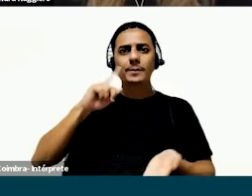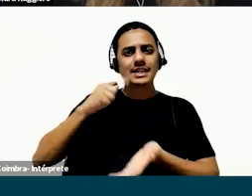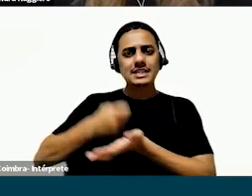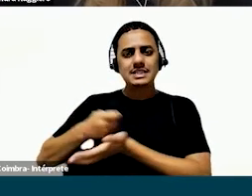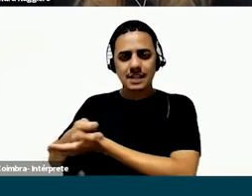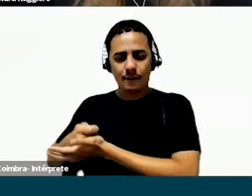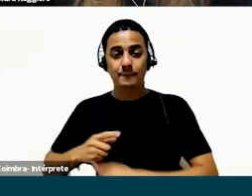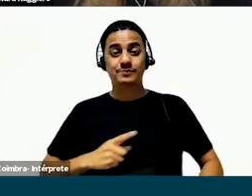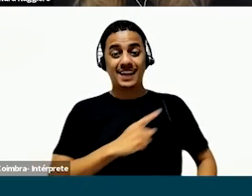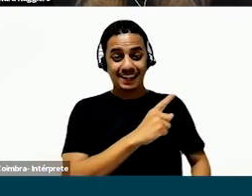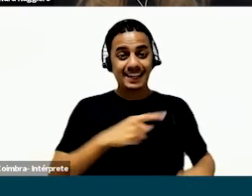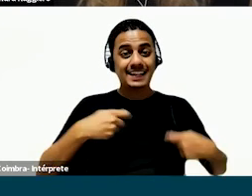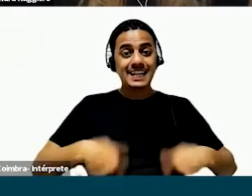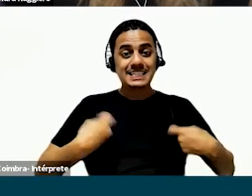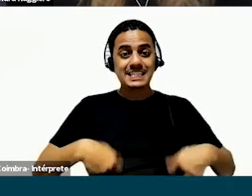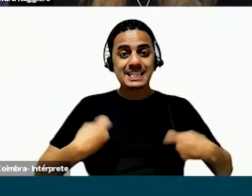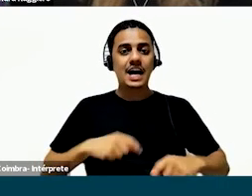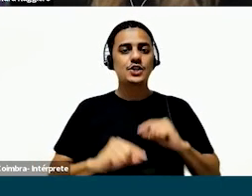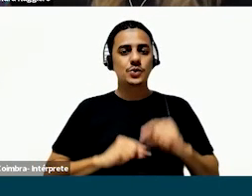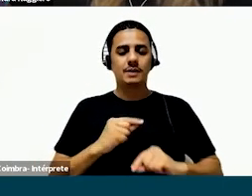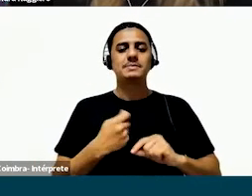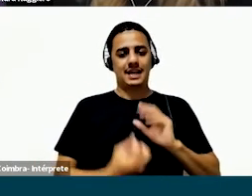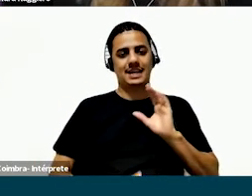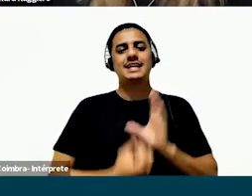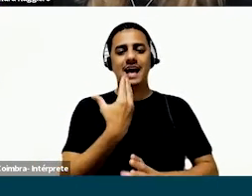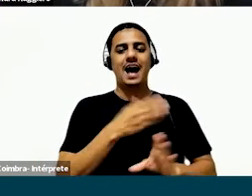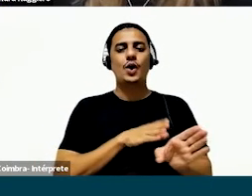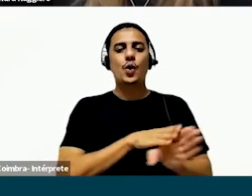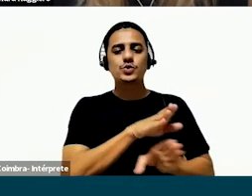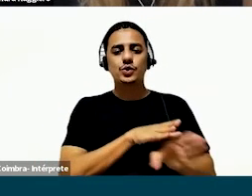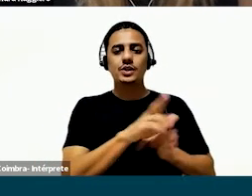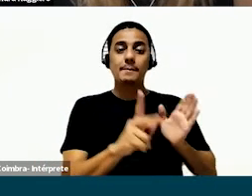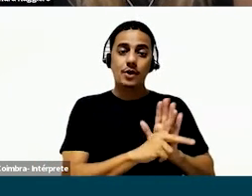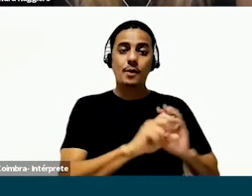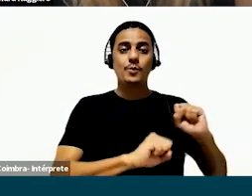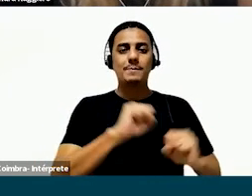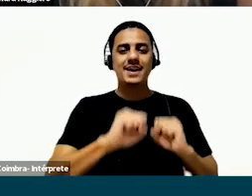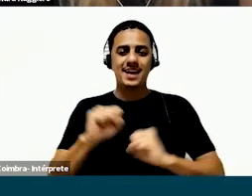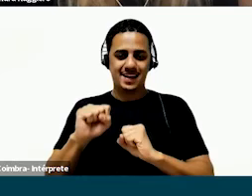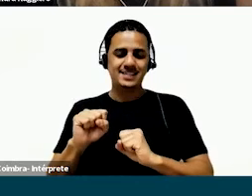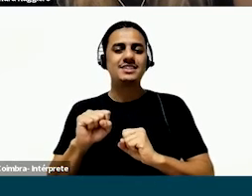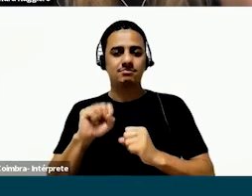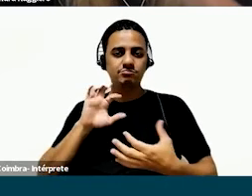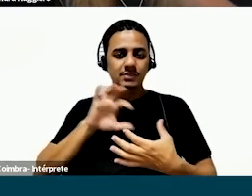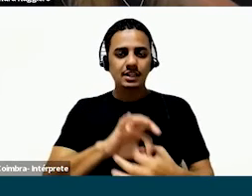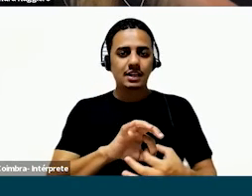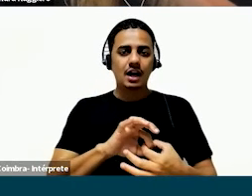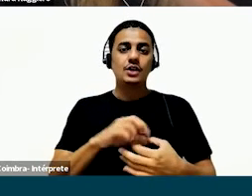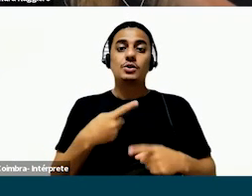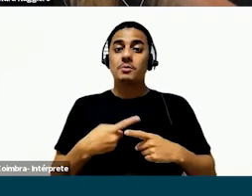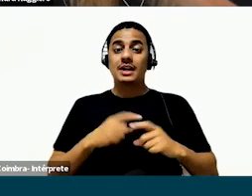ações. Então, aqui a necessidade era prover uma consultoria para essas empresas